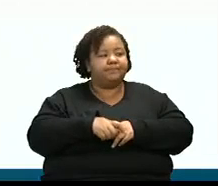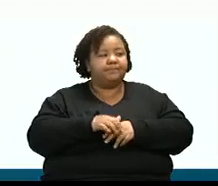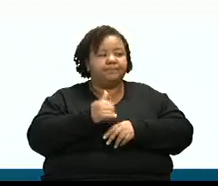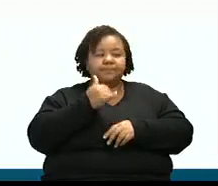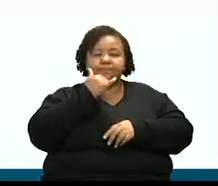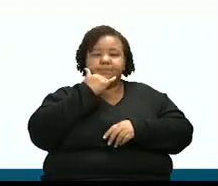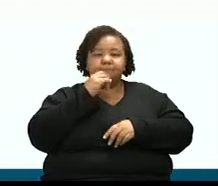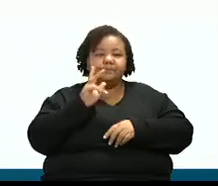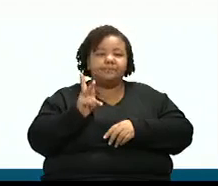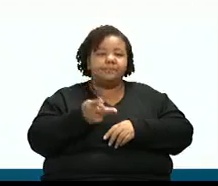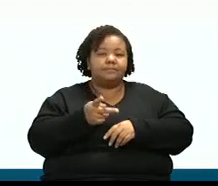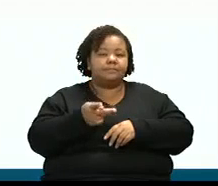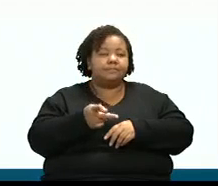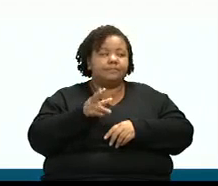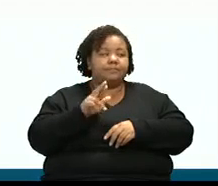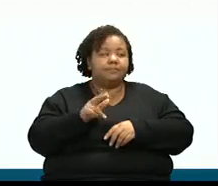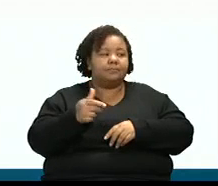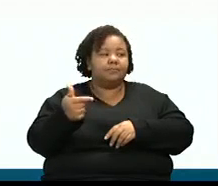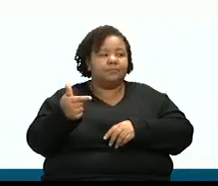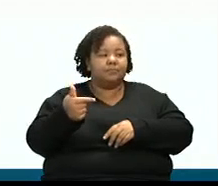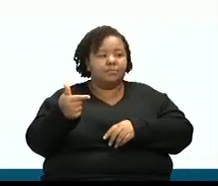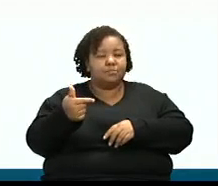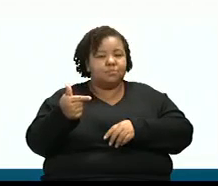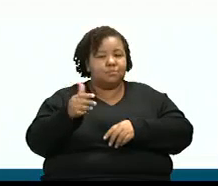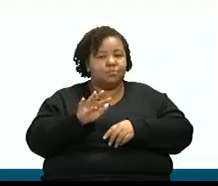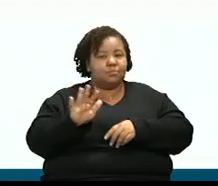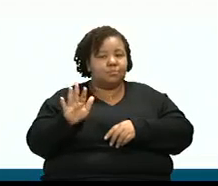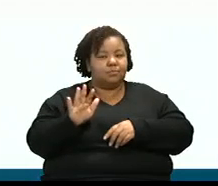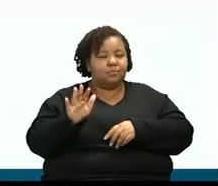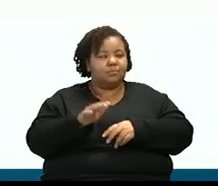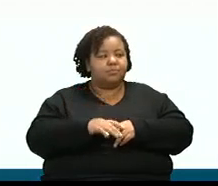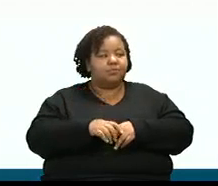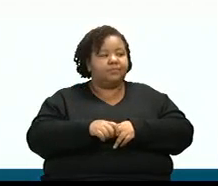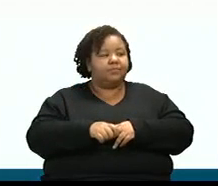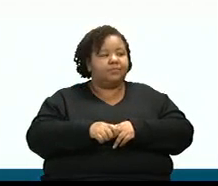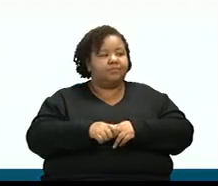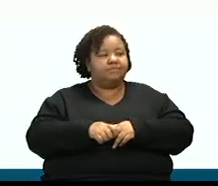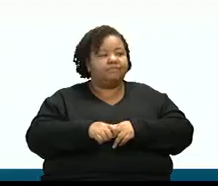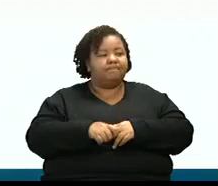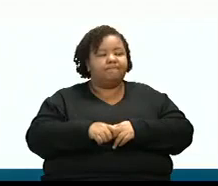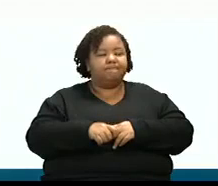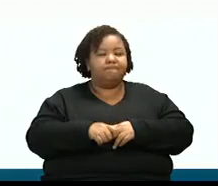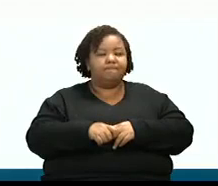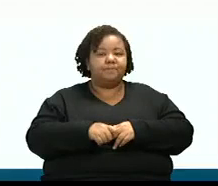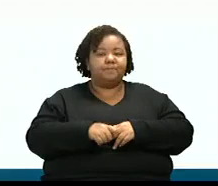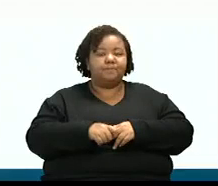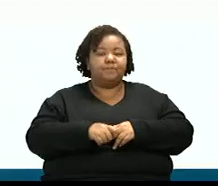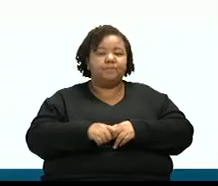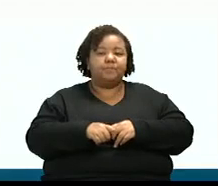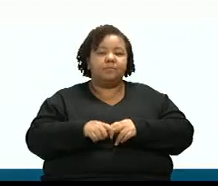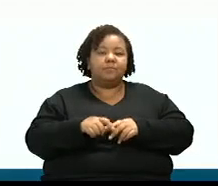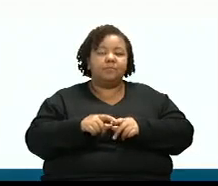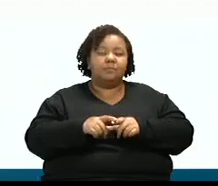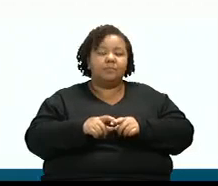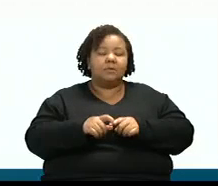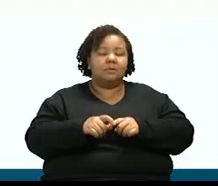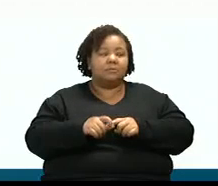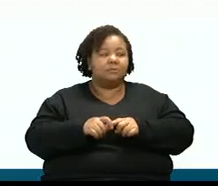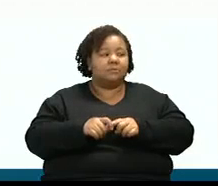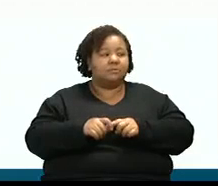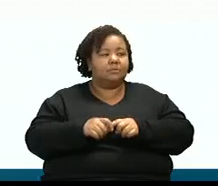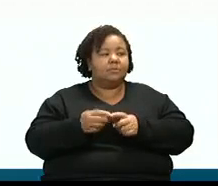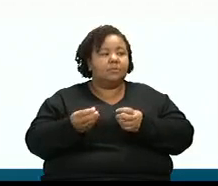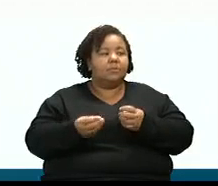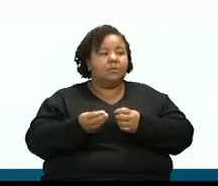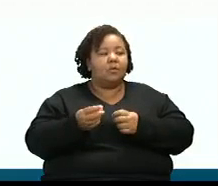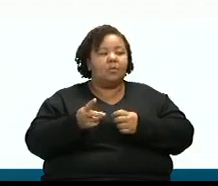campo em R2. Nós só temos pontos x e y sendo levados em vetores do R2. Como